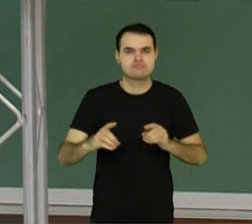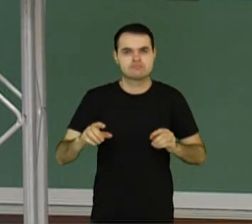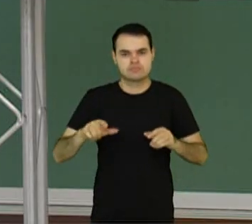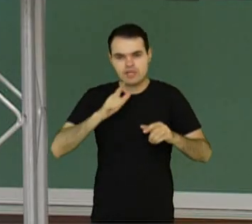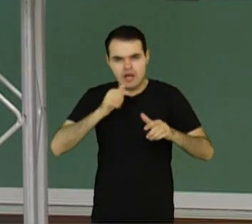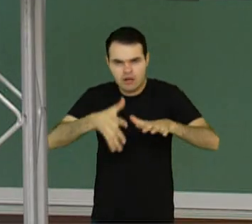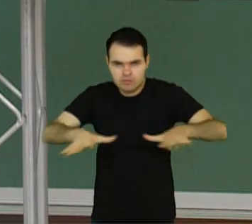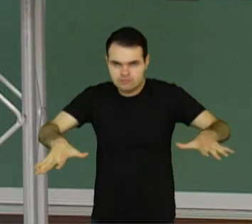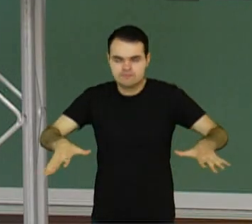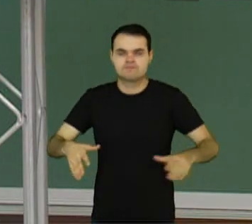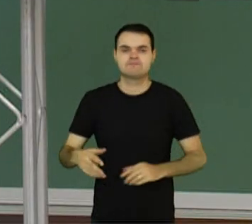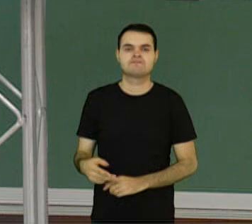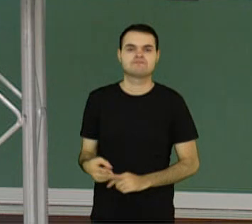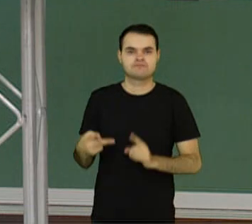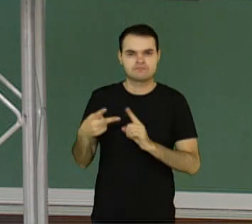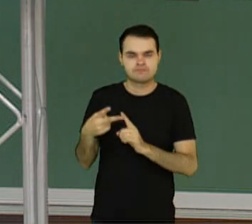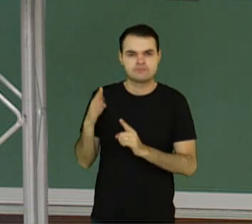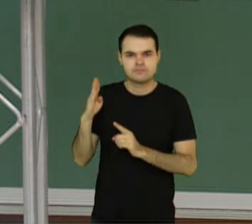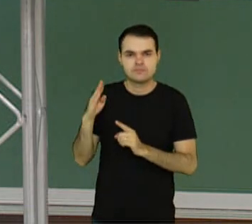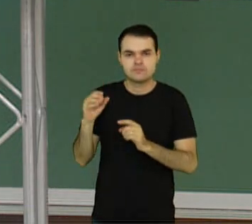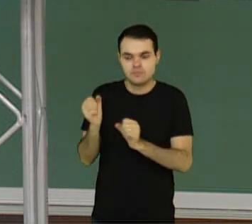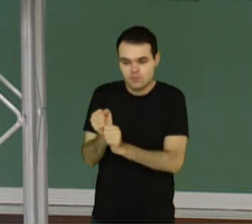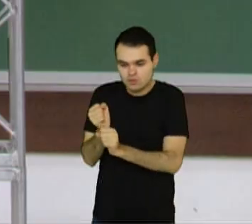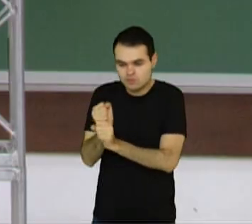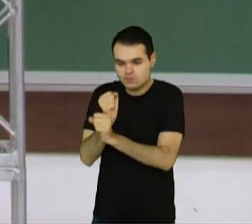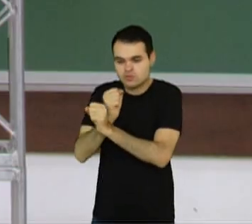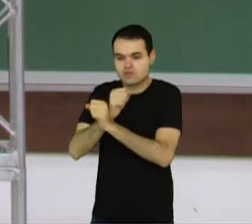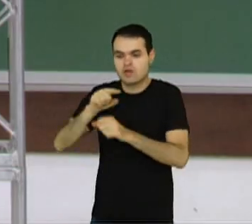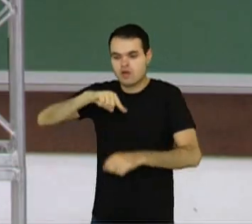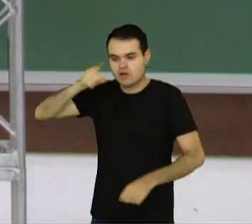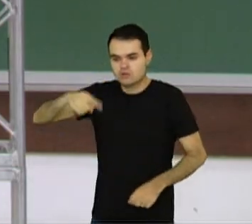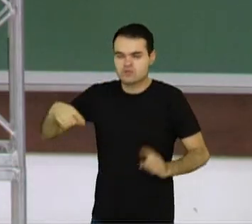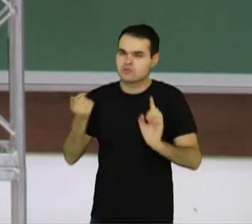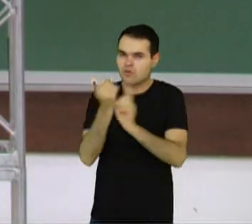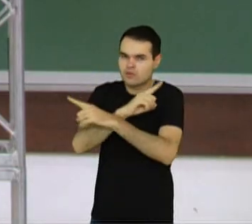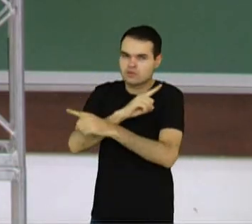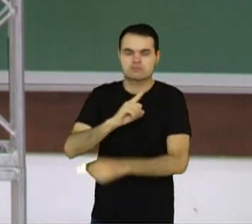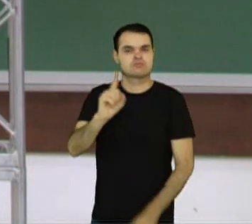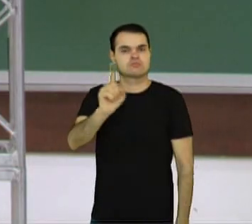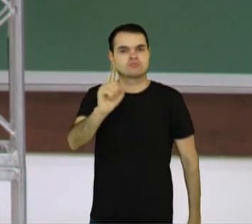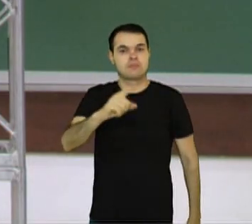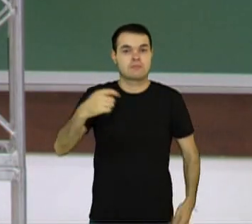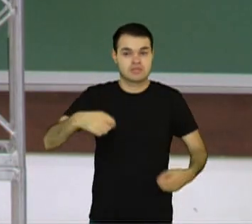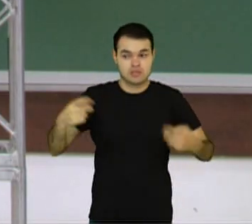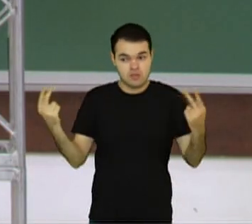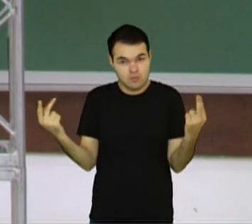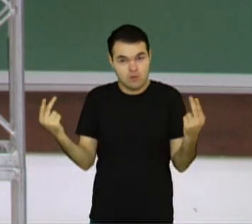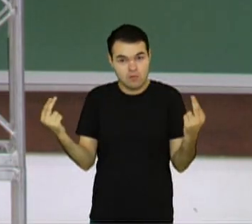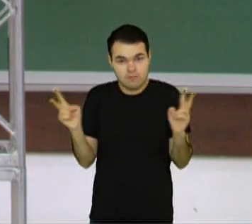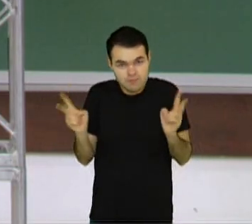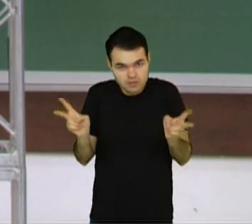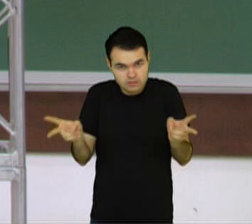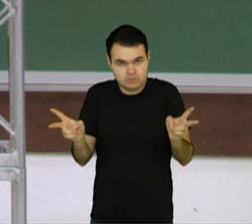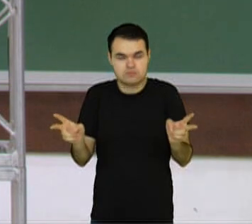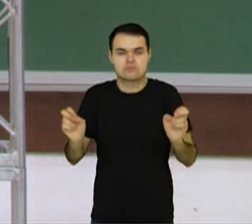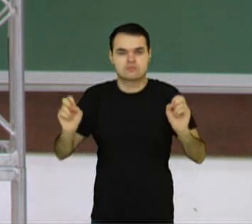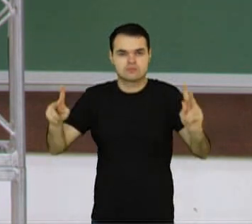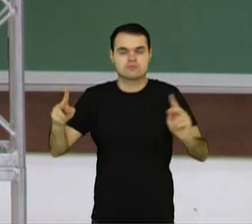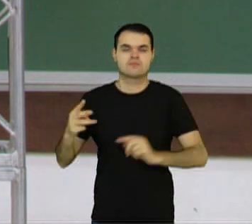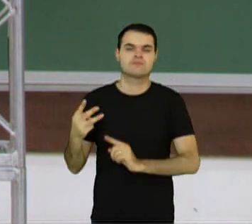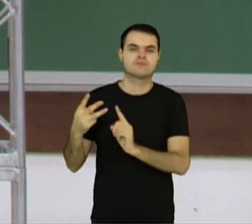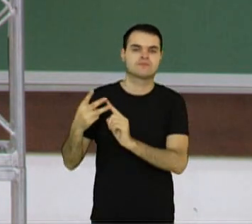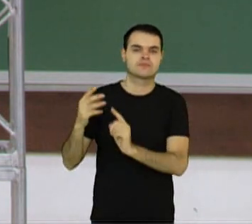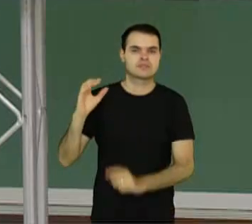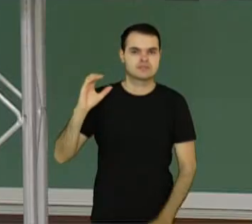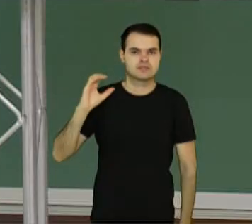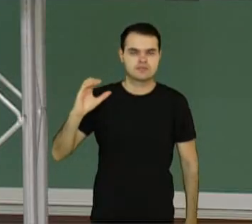interferência construtiva, as ondas encontram-se em fases inversas. Não, pessoal, tem que estar exatamente na mesma fase, ok? Vamos ali, a